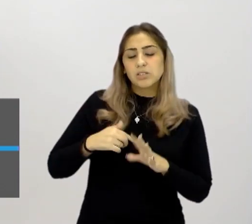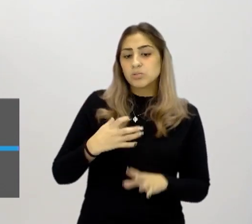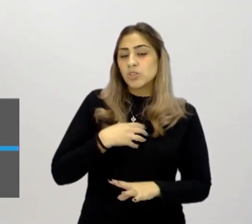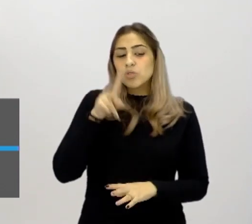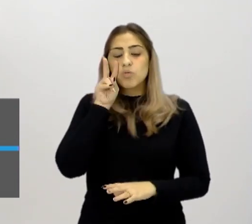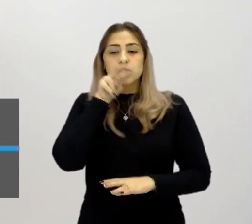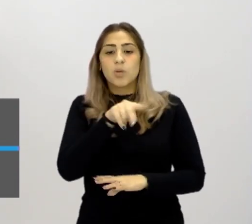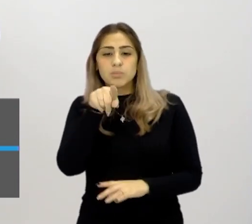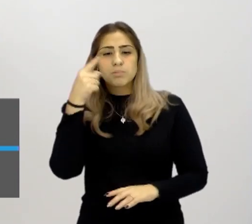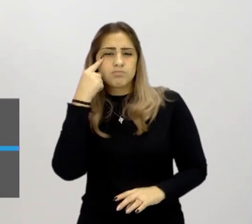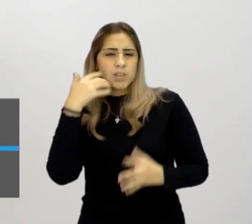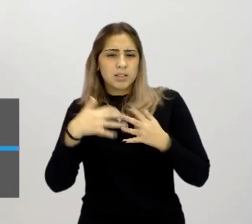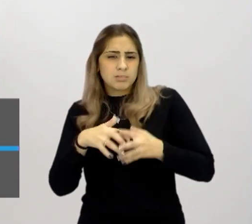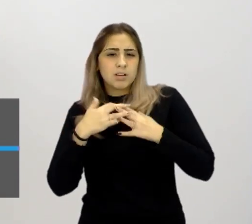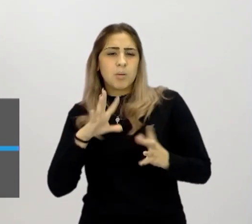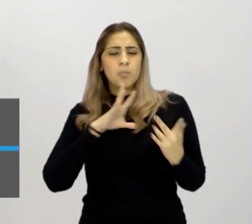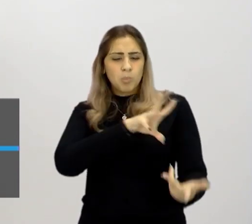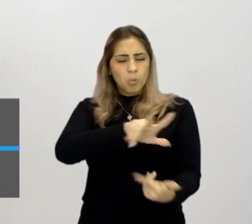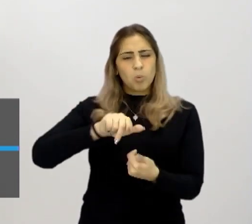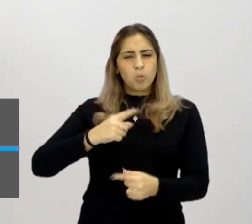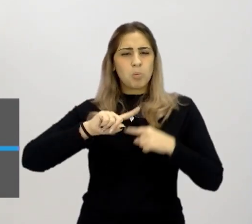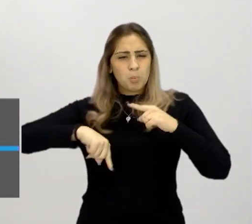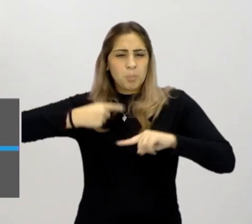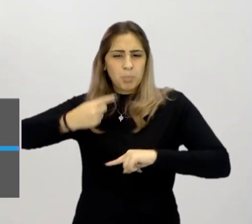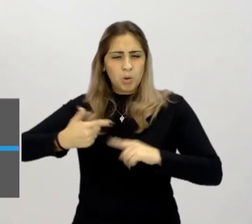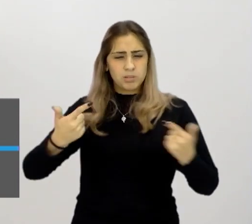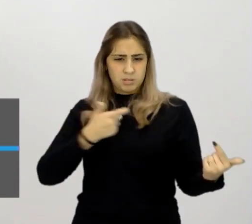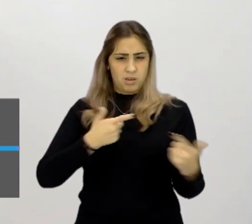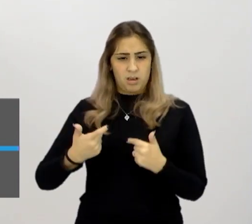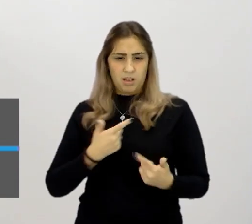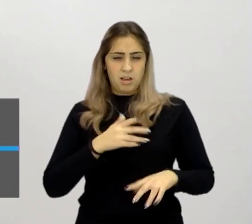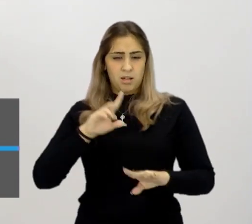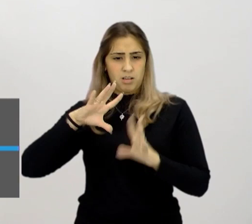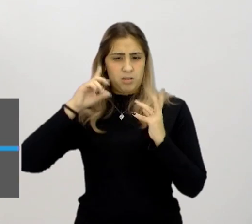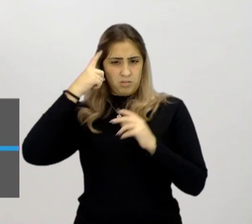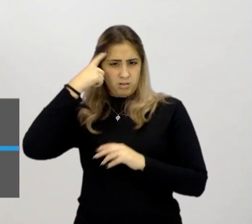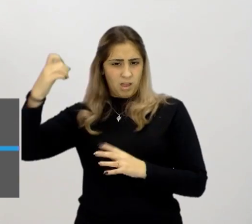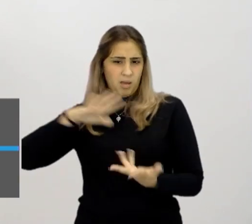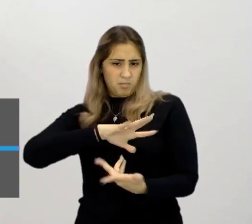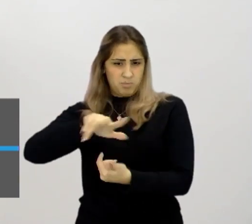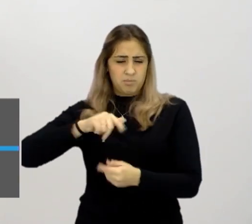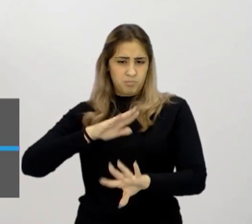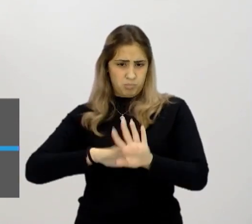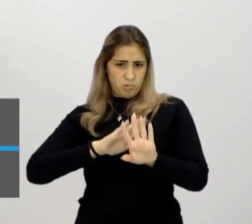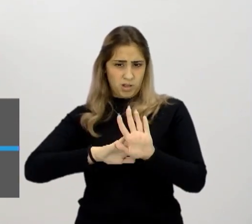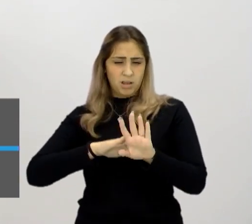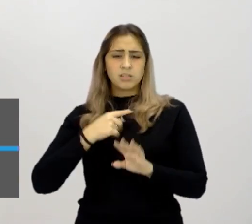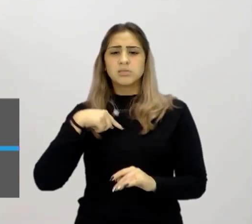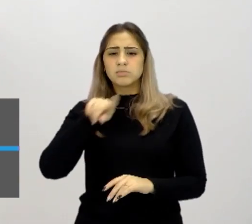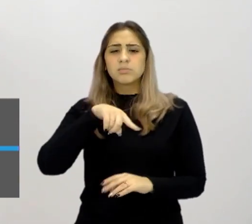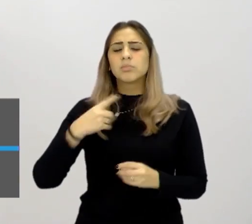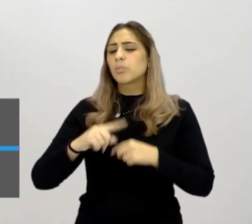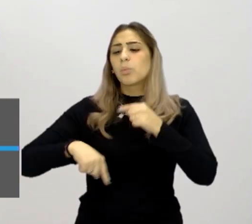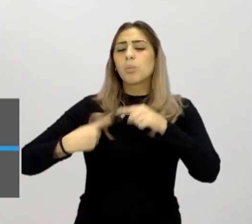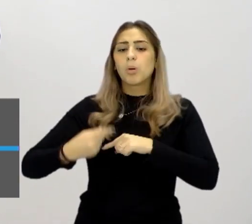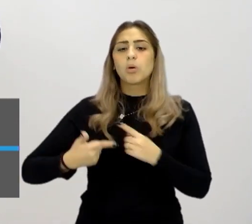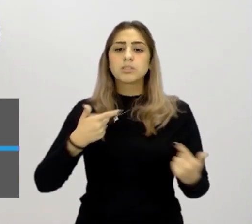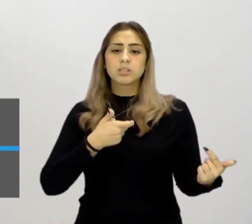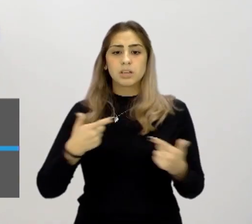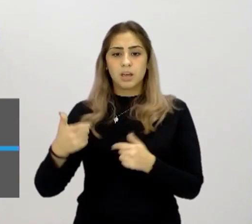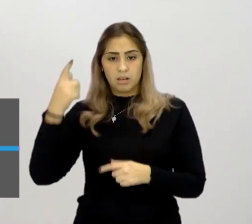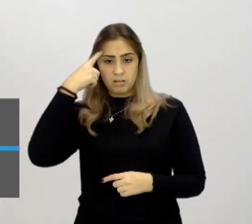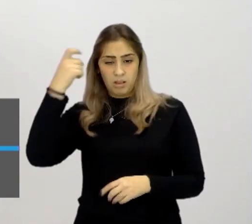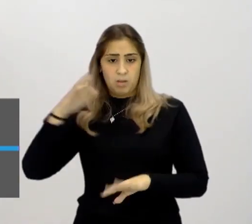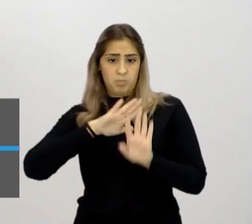mundo pós-Guerra Fria, do ponto de vista bélico, né, das armas, o pós-Guerra Fria é um